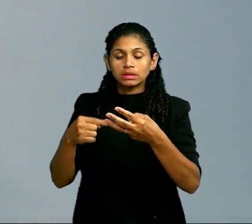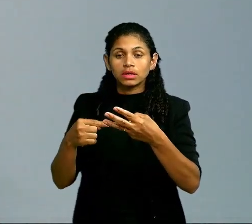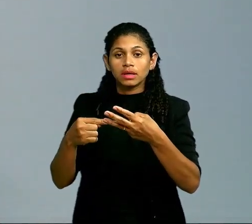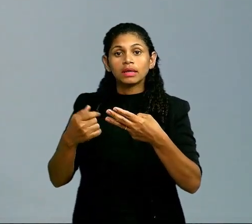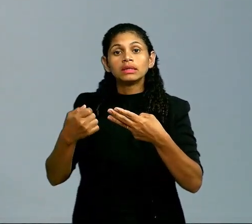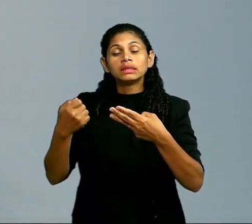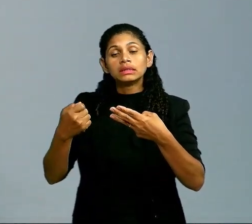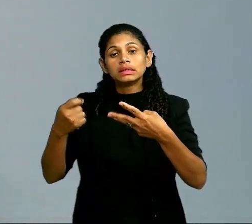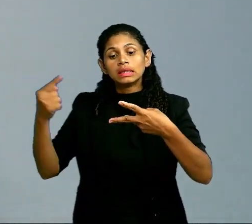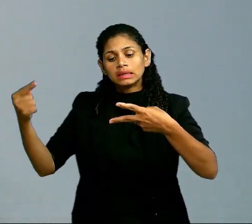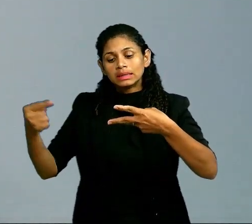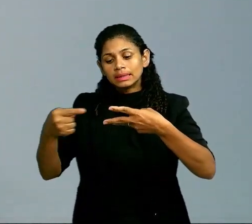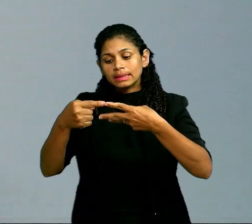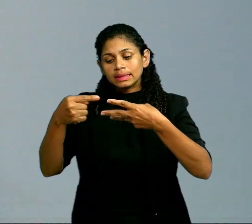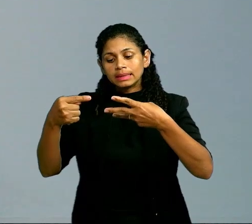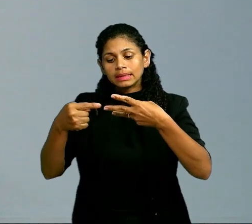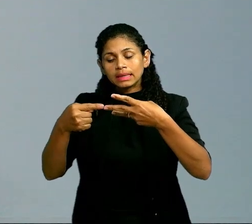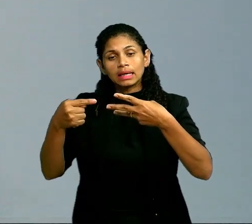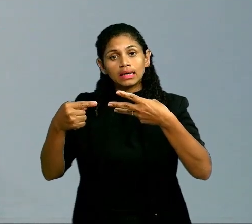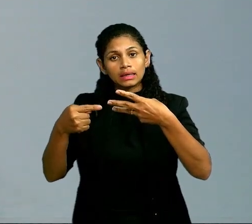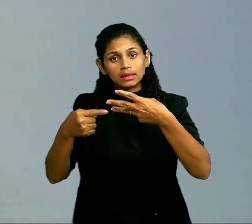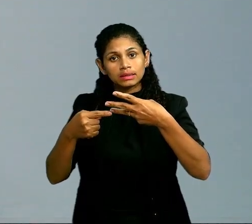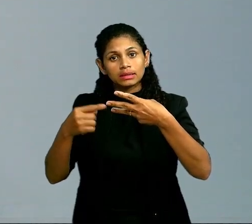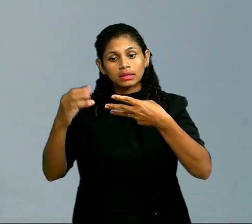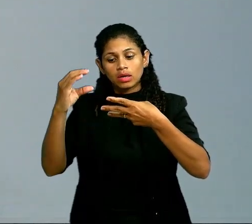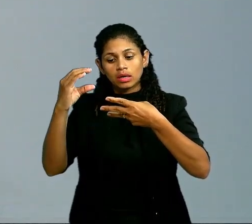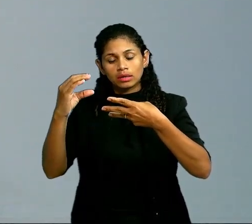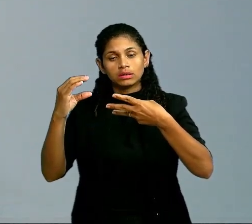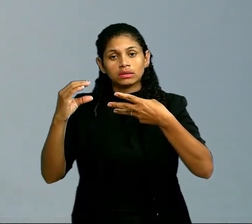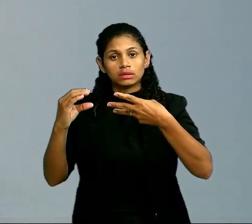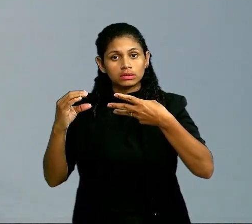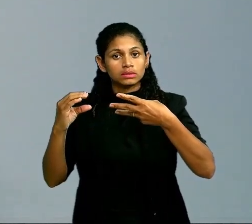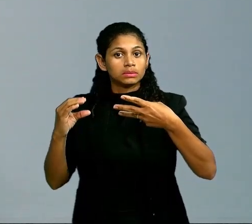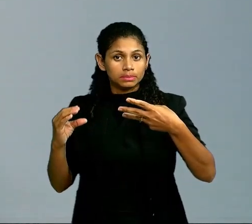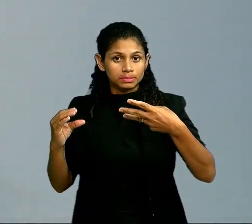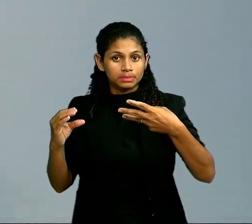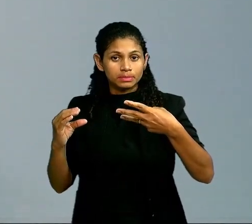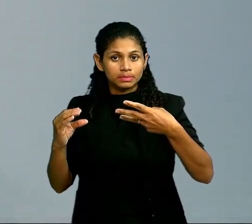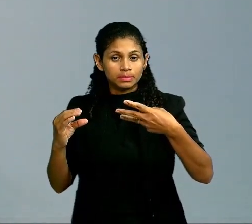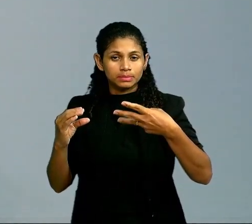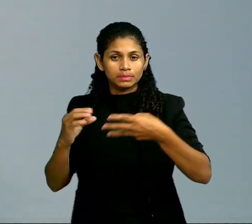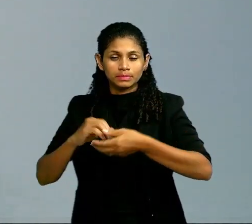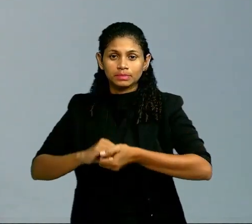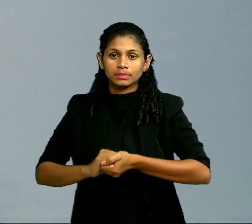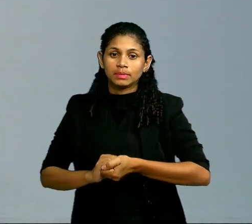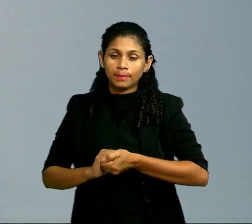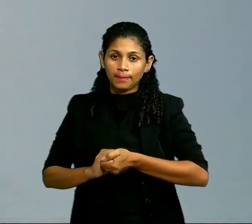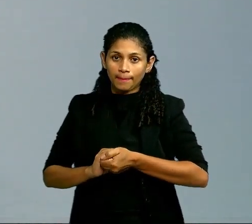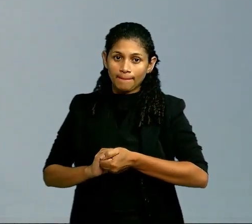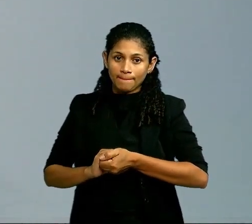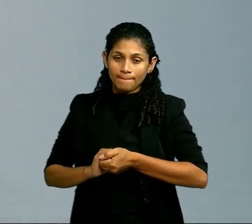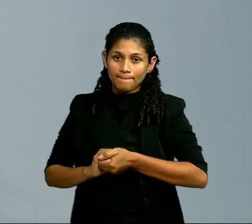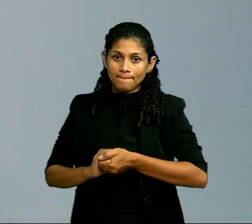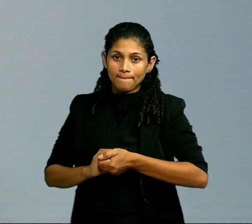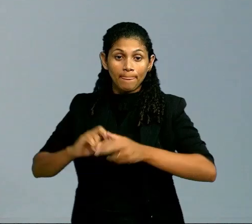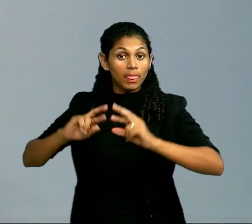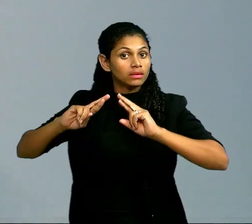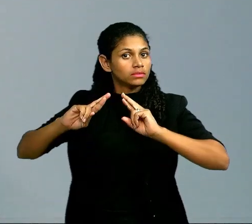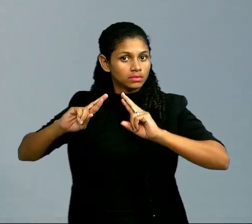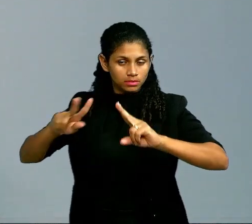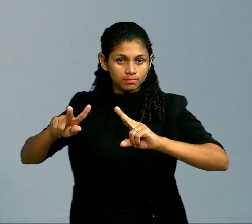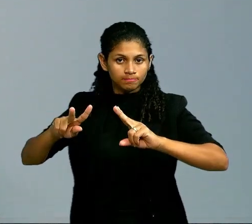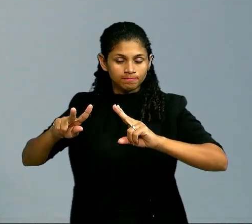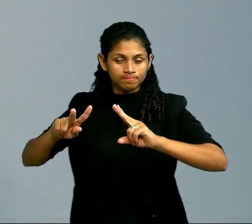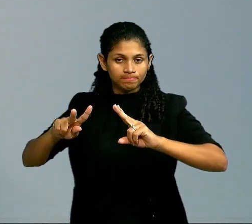3 átomos diferentes, e quando ele for um carbono quaternário, ele vai se ligar então a 4 átomos de carbonos diferentes.